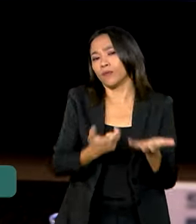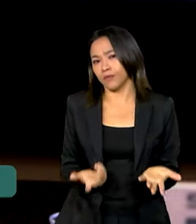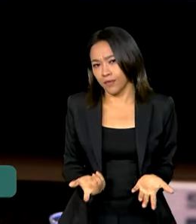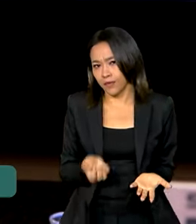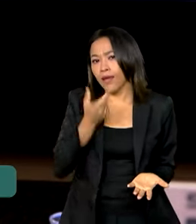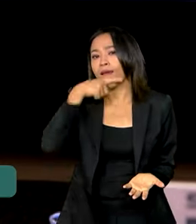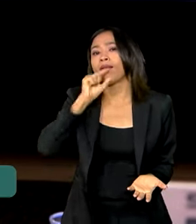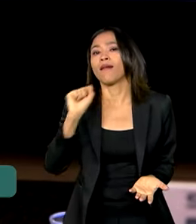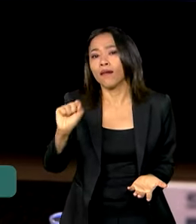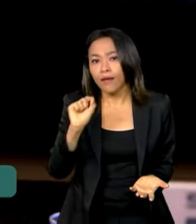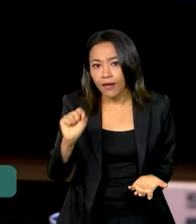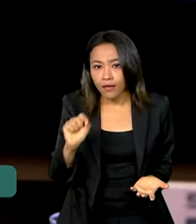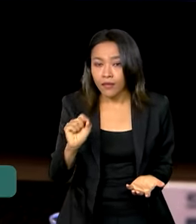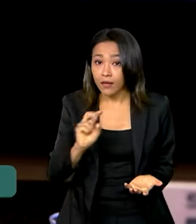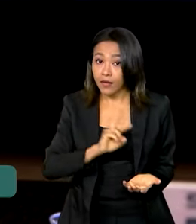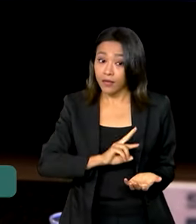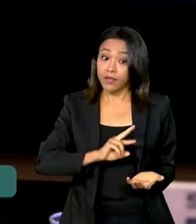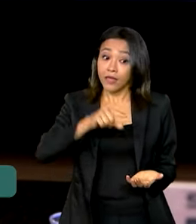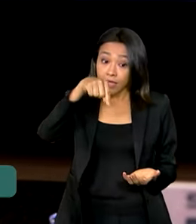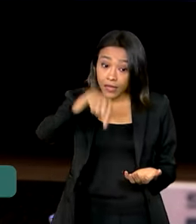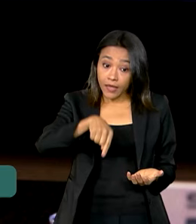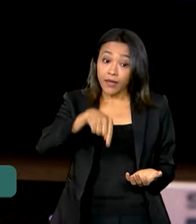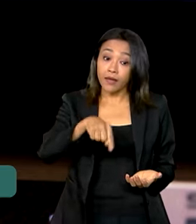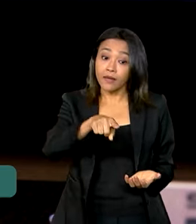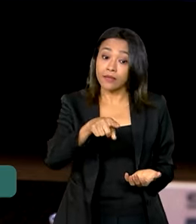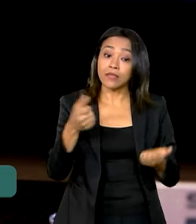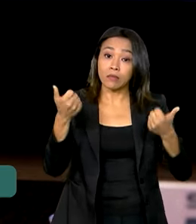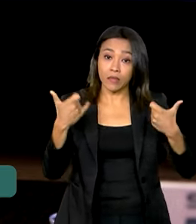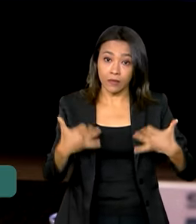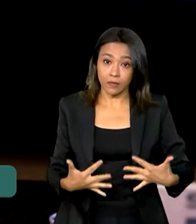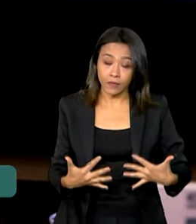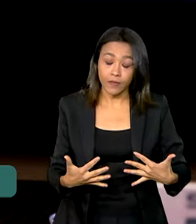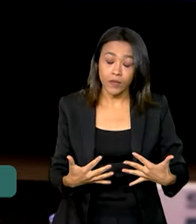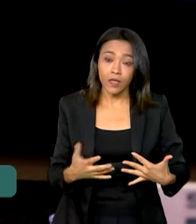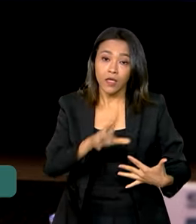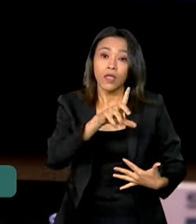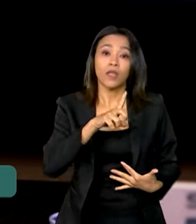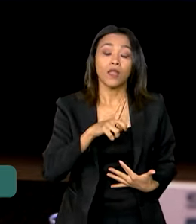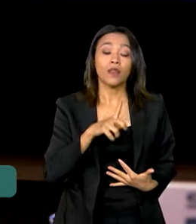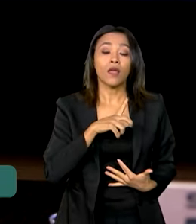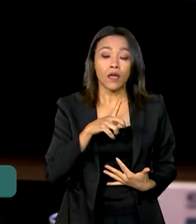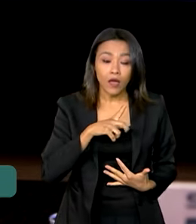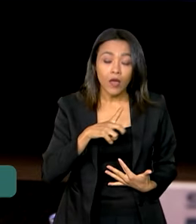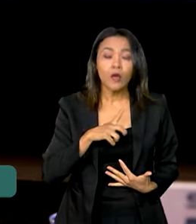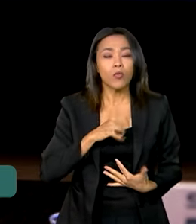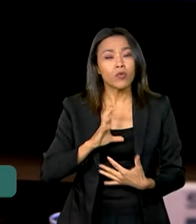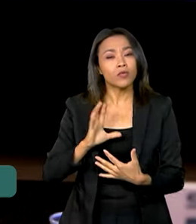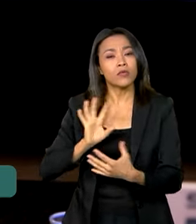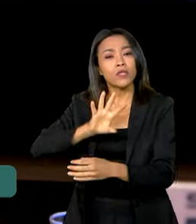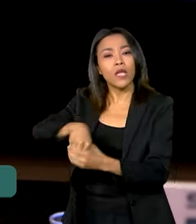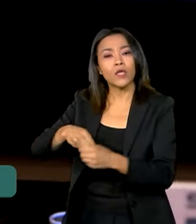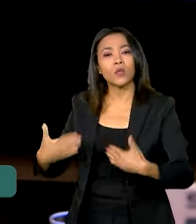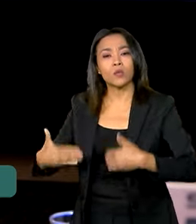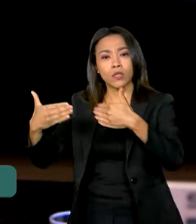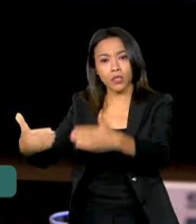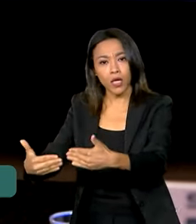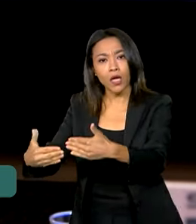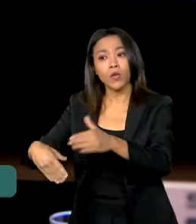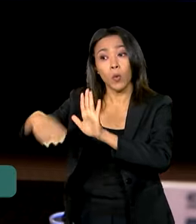ao espaço institucional que acolhe essas denúncias nós temos o ministério um programa de